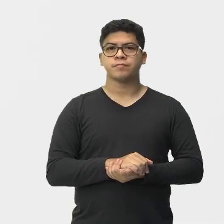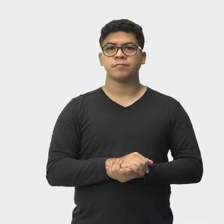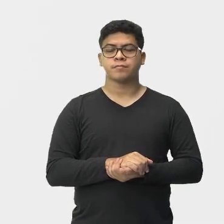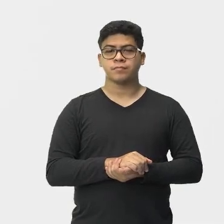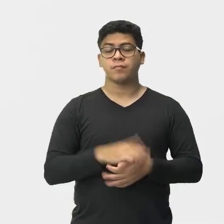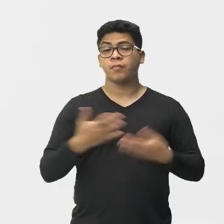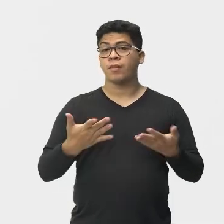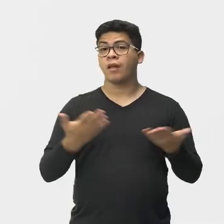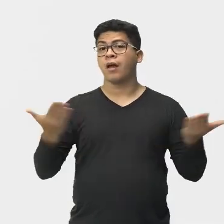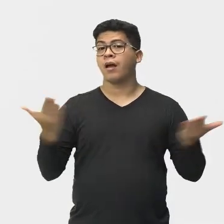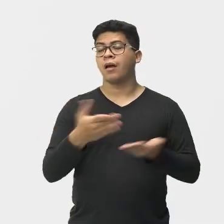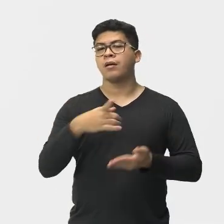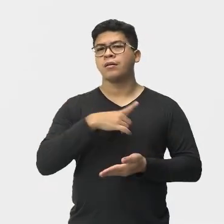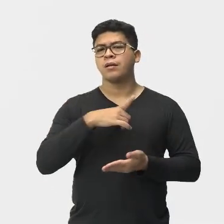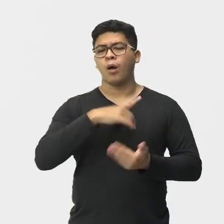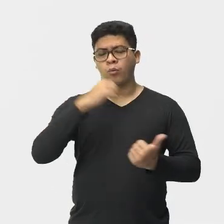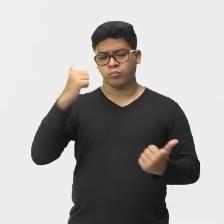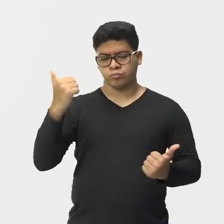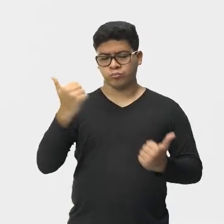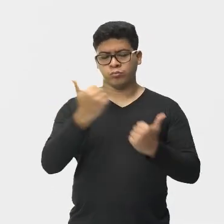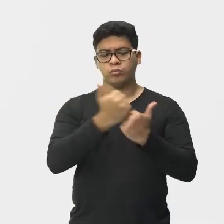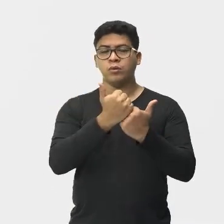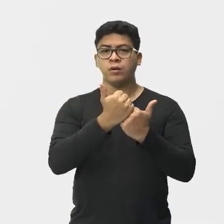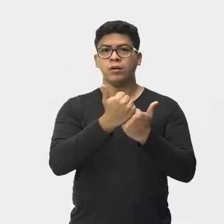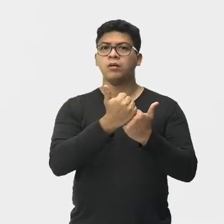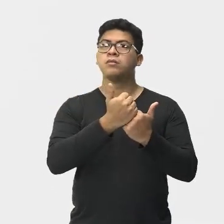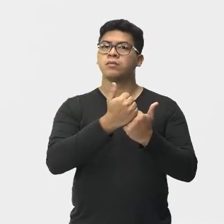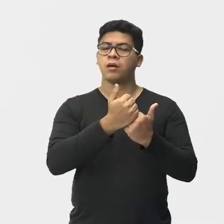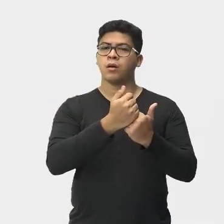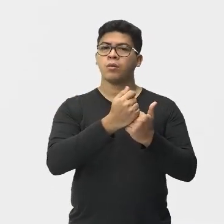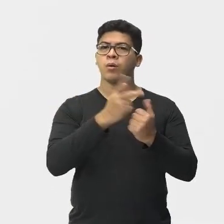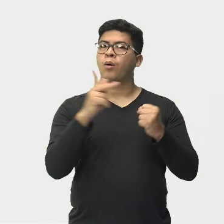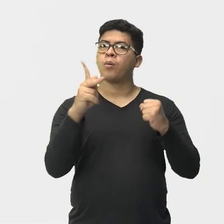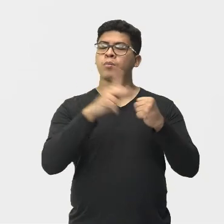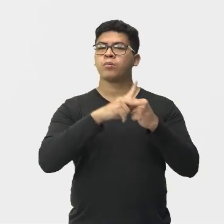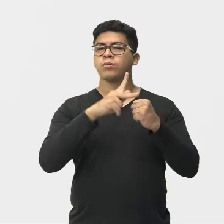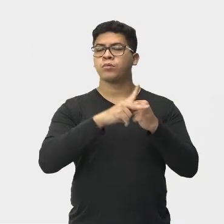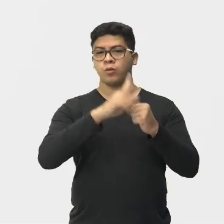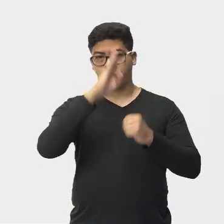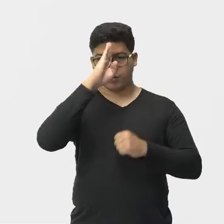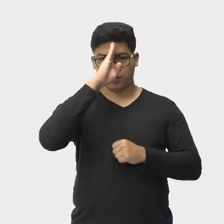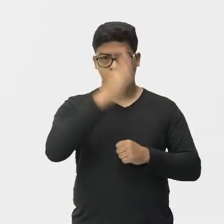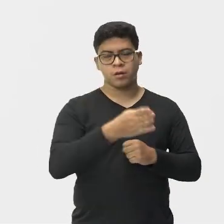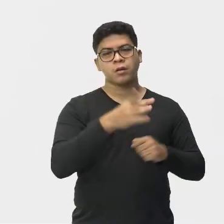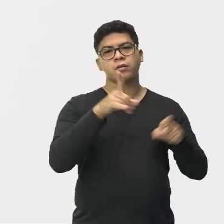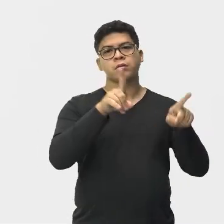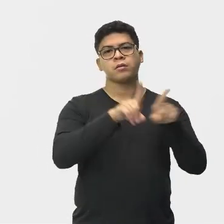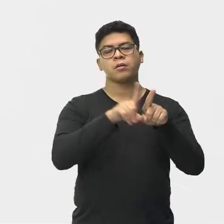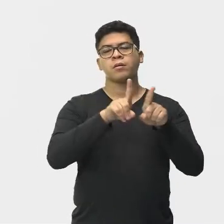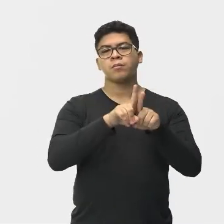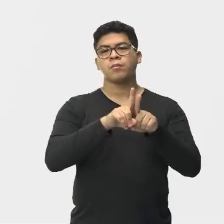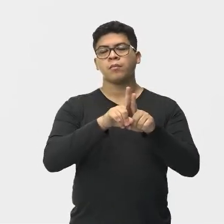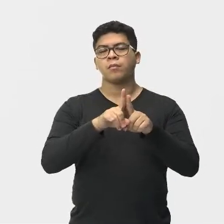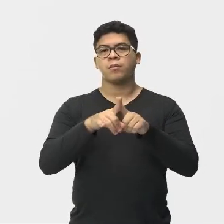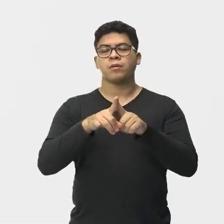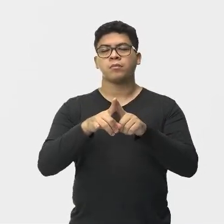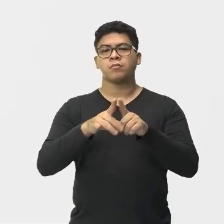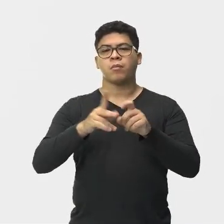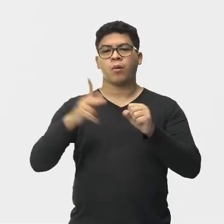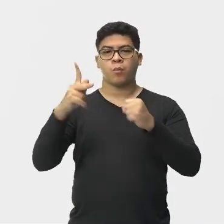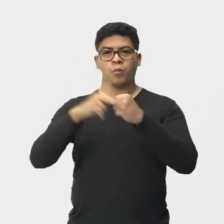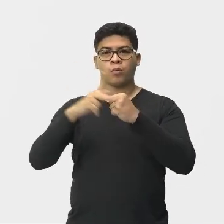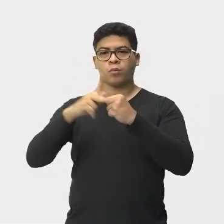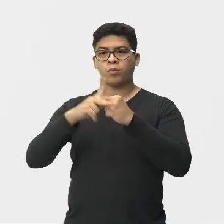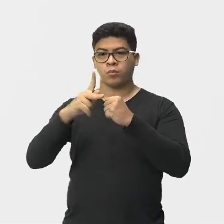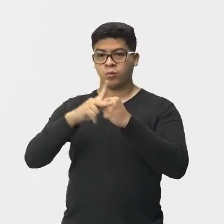aqui agora nós vamos substituir tanto para pronome direto quanto para pronome indireto, tá certo? Aqui eu tenho o